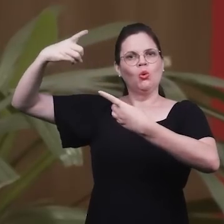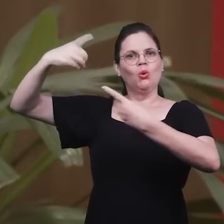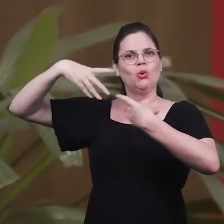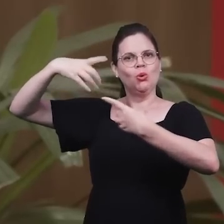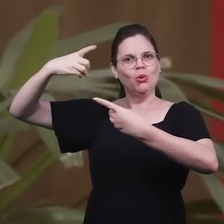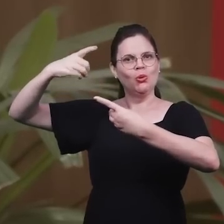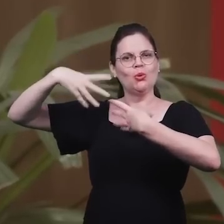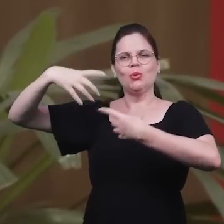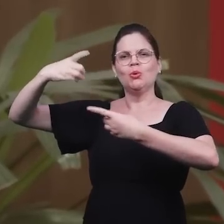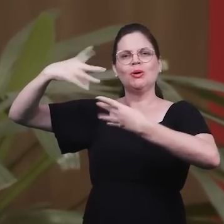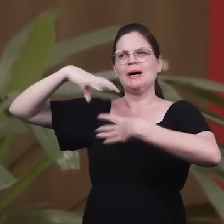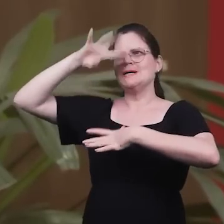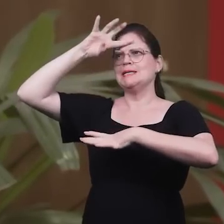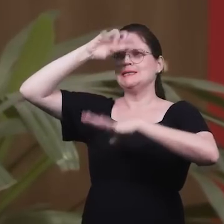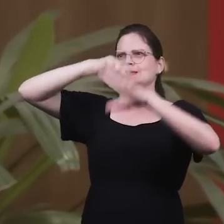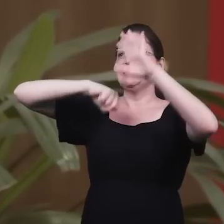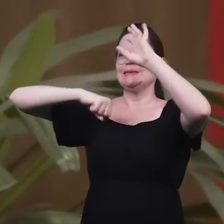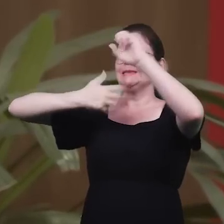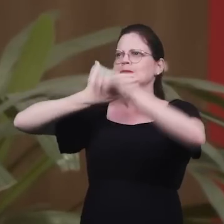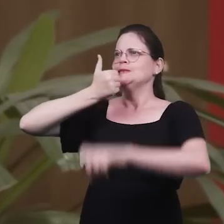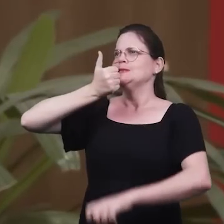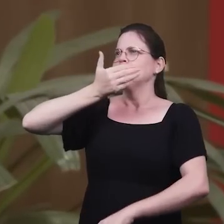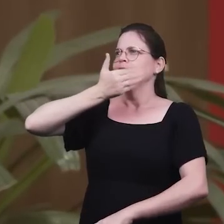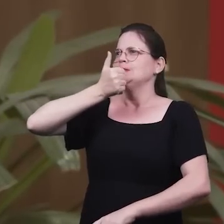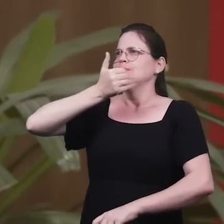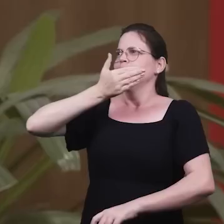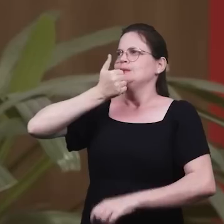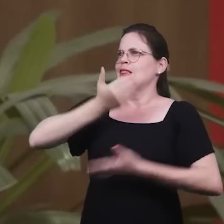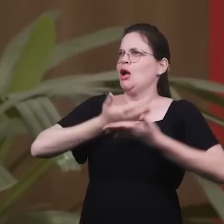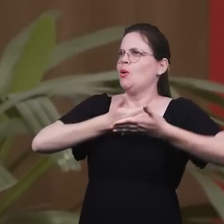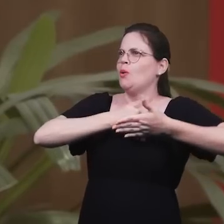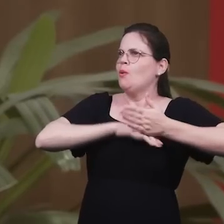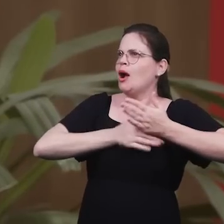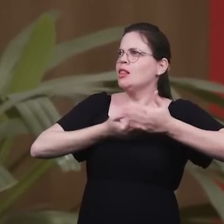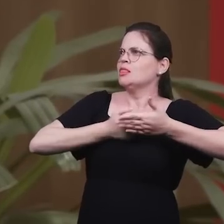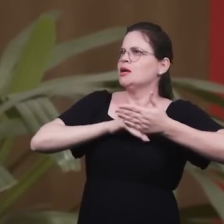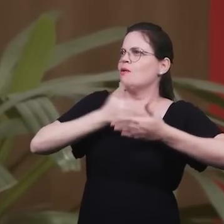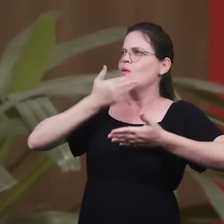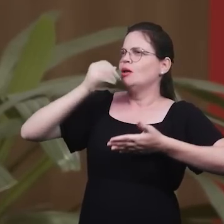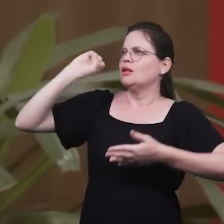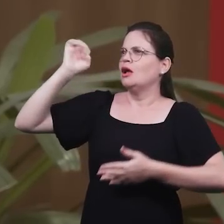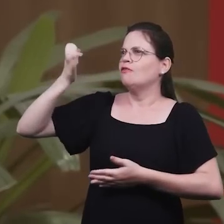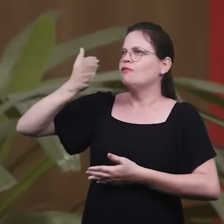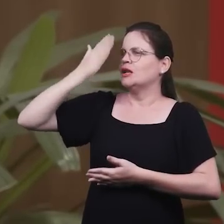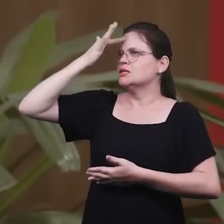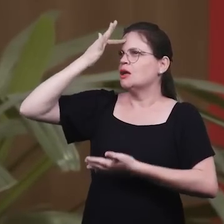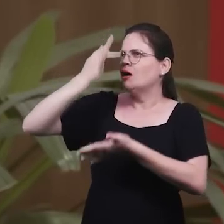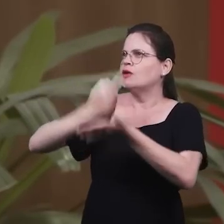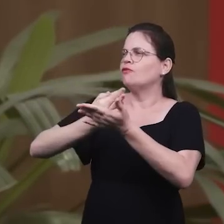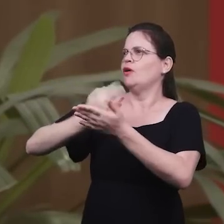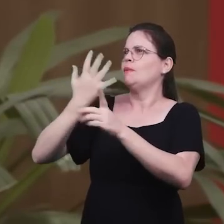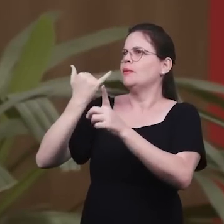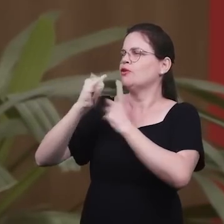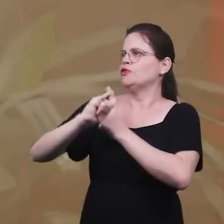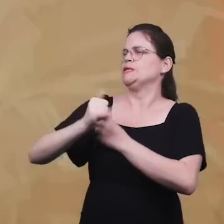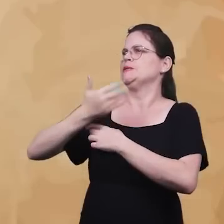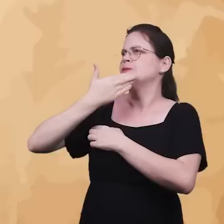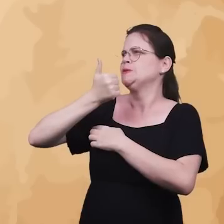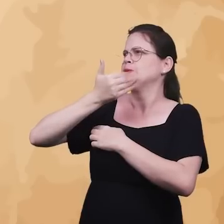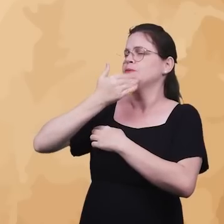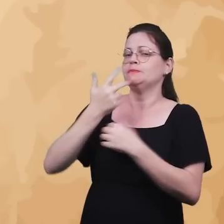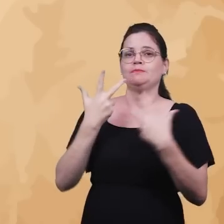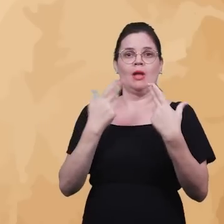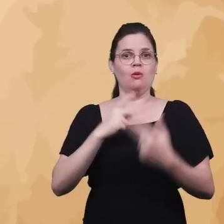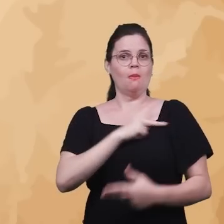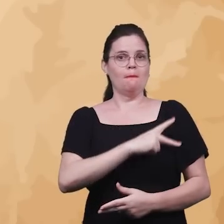do Senhor, os ensinos, a doutrina, a profecia, a revelação, a fé. O apóstolo